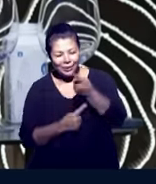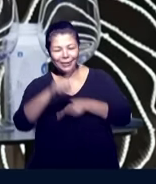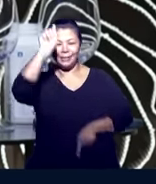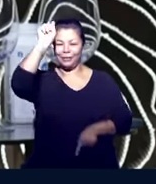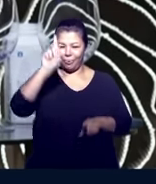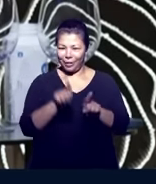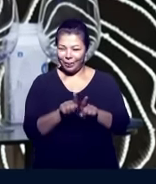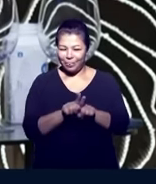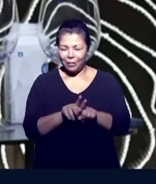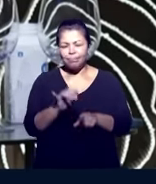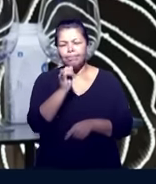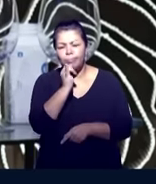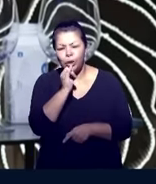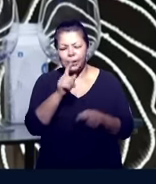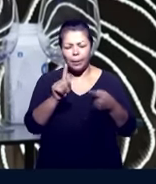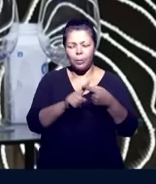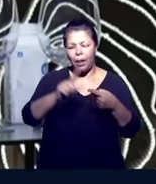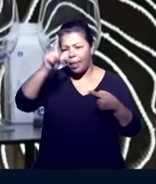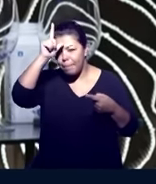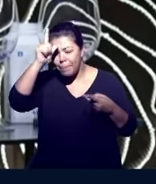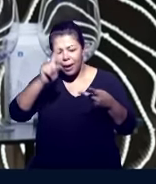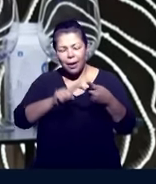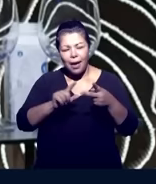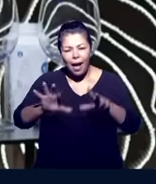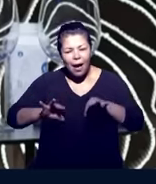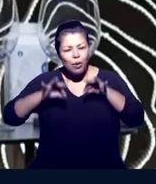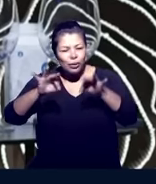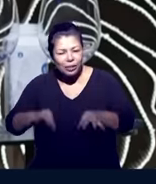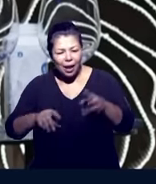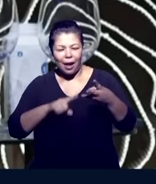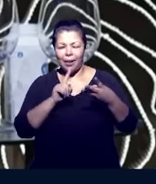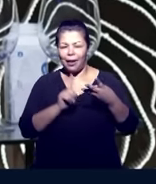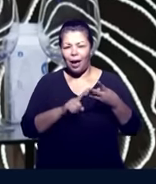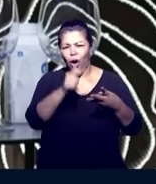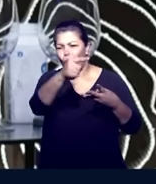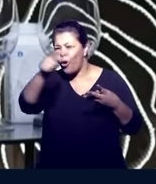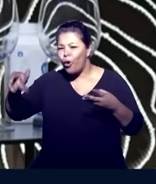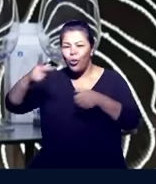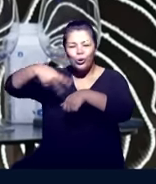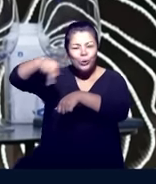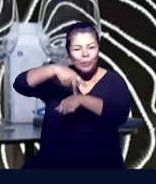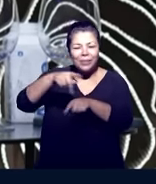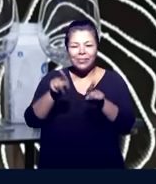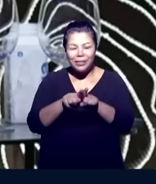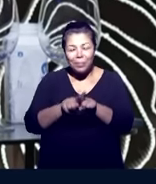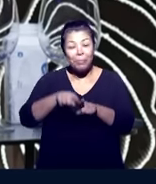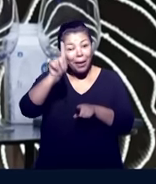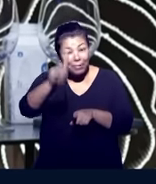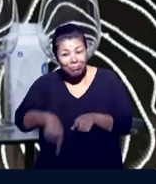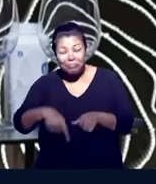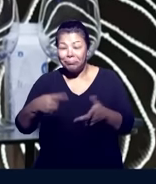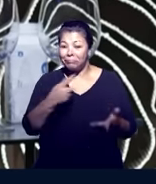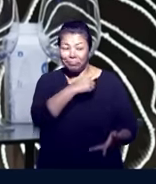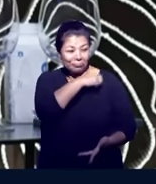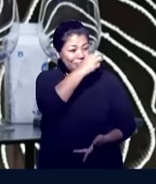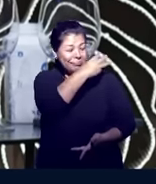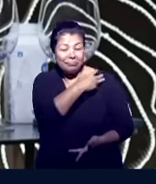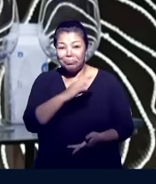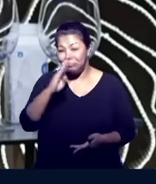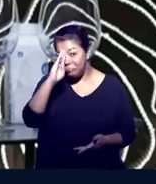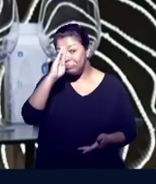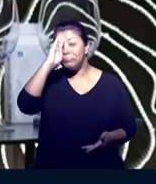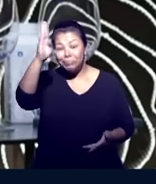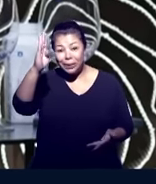Médio na Alemanha na Austrália no Canadá ele é a chave do Futuro agora quem quer ir pra